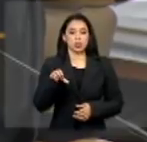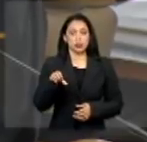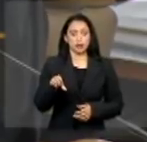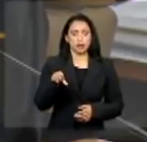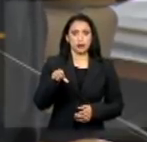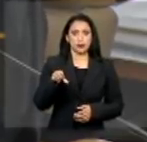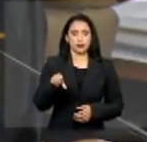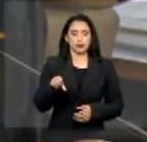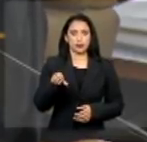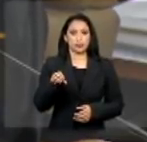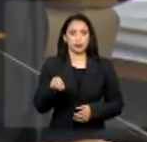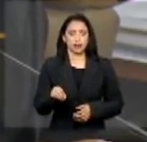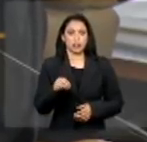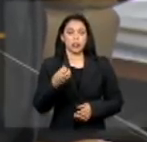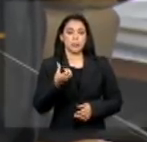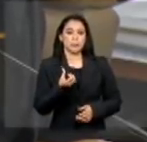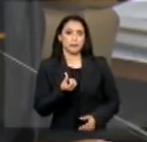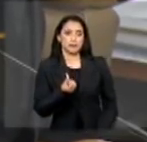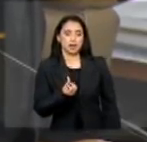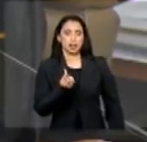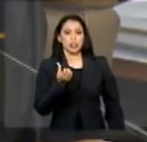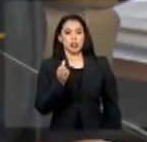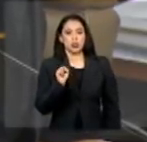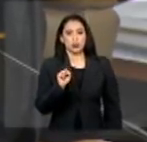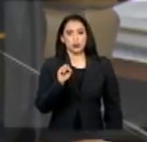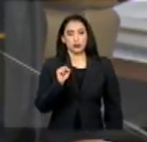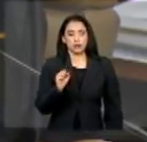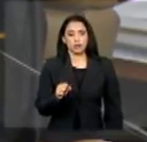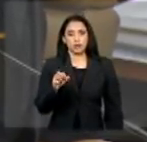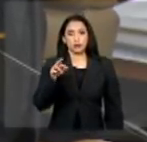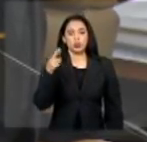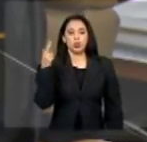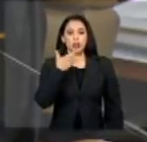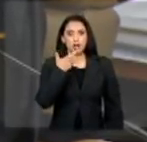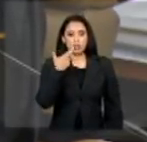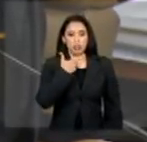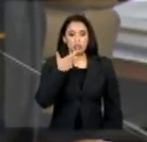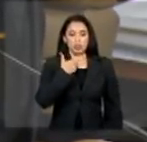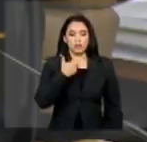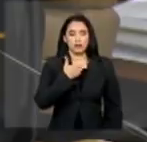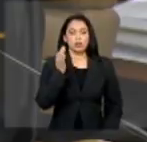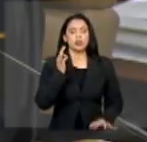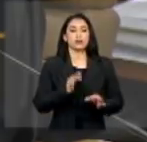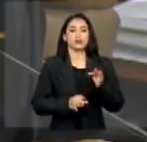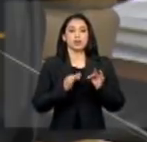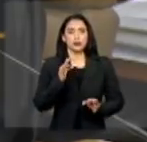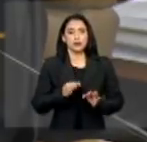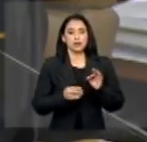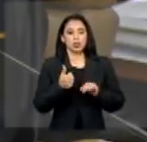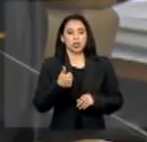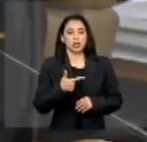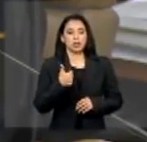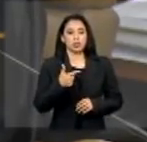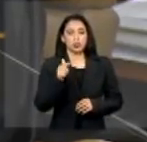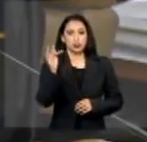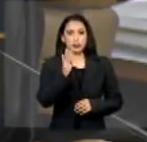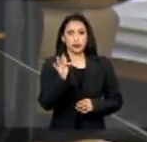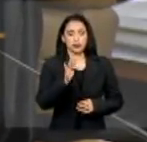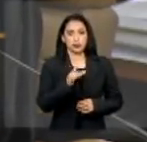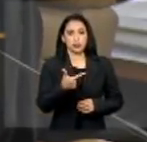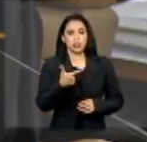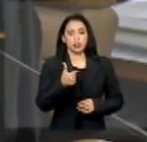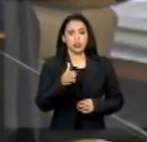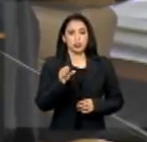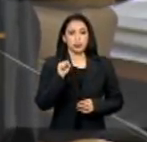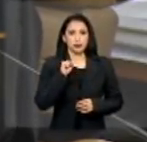88 da relatoria do eminente ministro ricardo lewandowski julgado em 12 de fevereiro de 2008 assentou